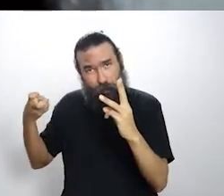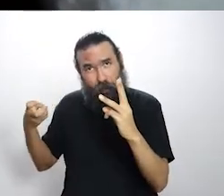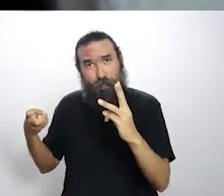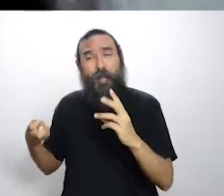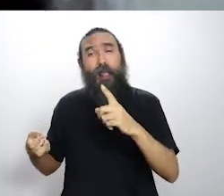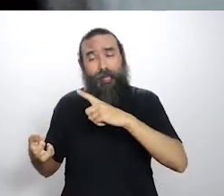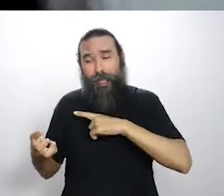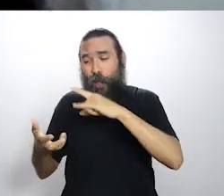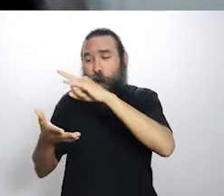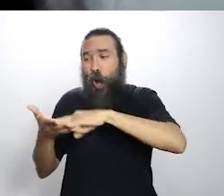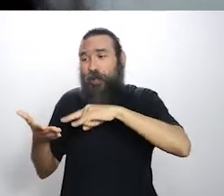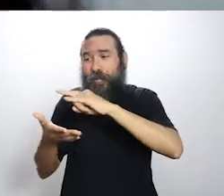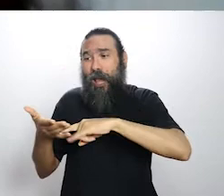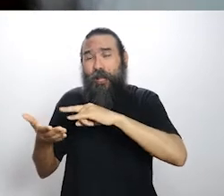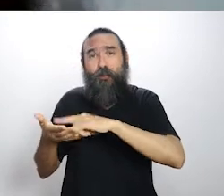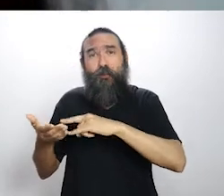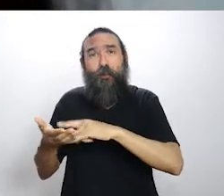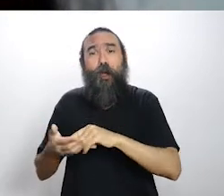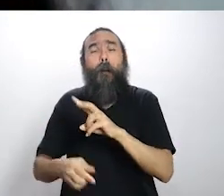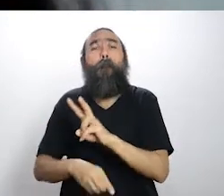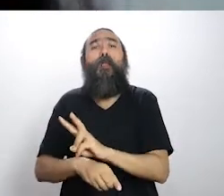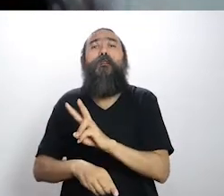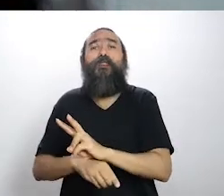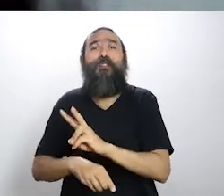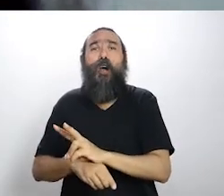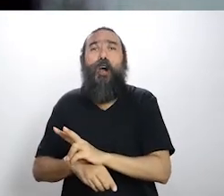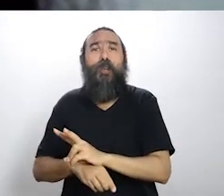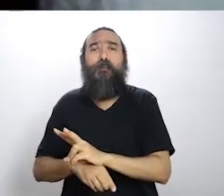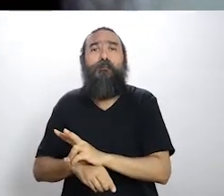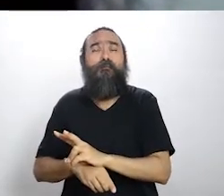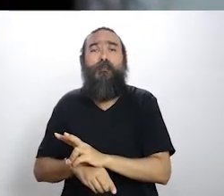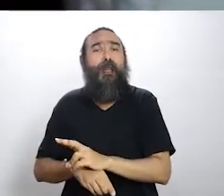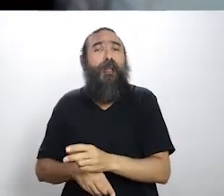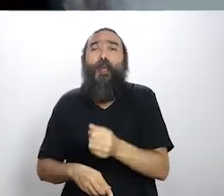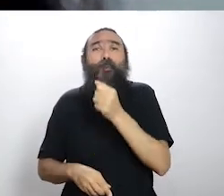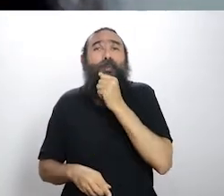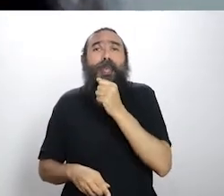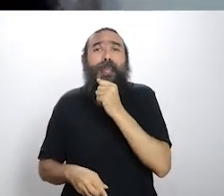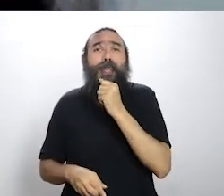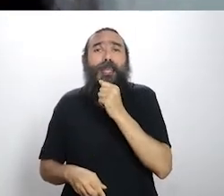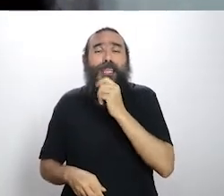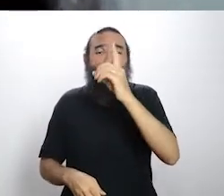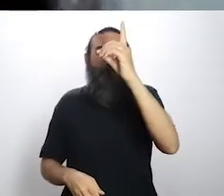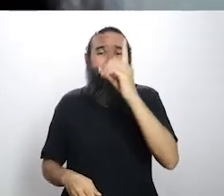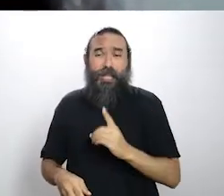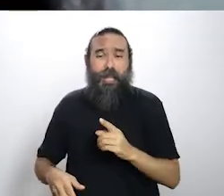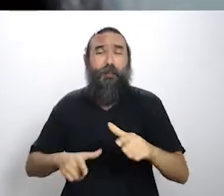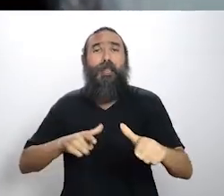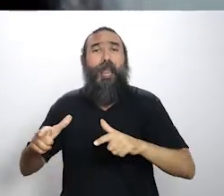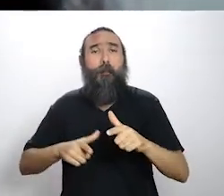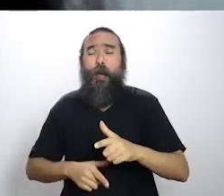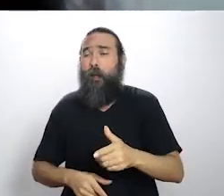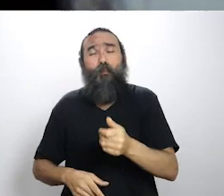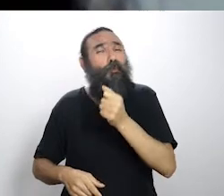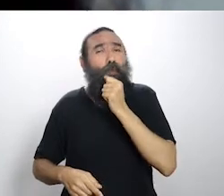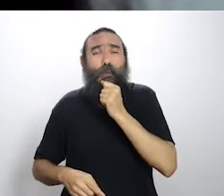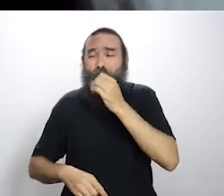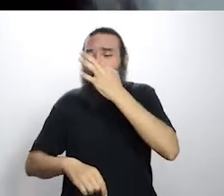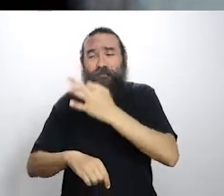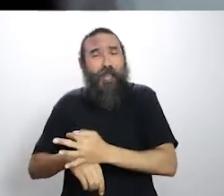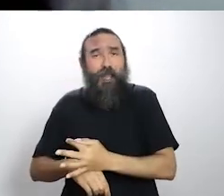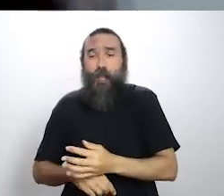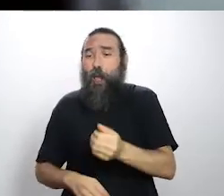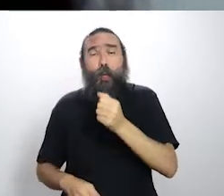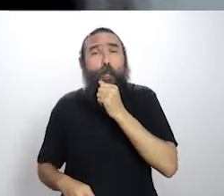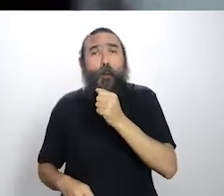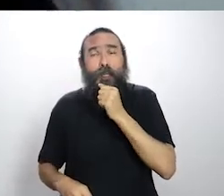aqueles contratos que duram entre 7 a 8 meses. Eles não têm direito trabalhista, não têm férias, não têm 13º salário, e